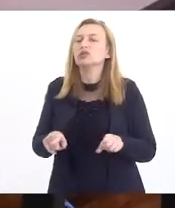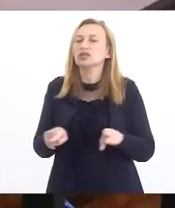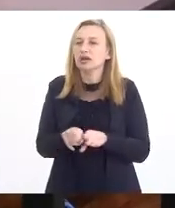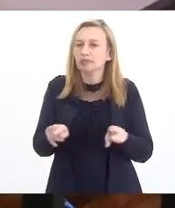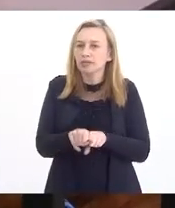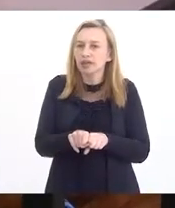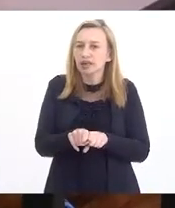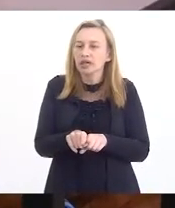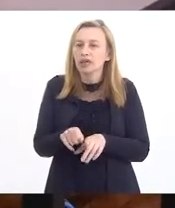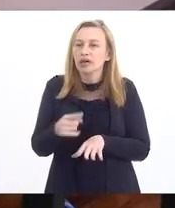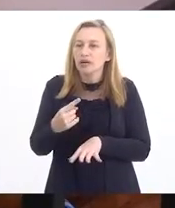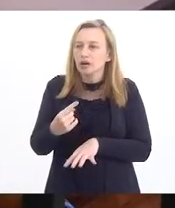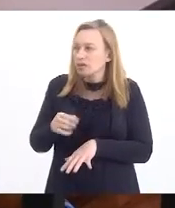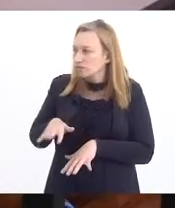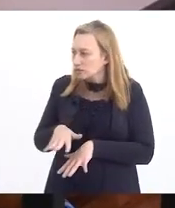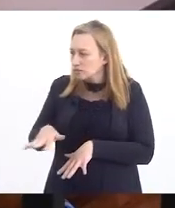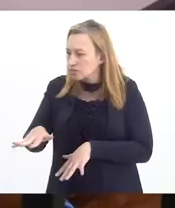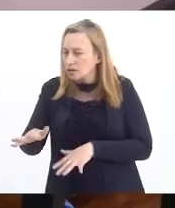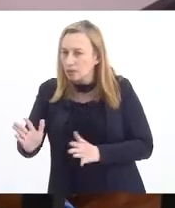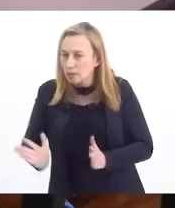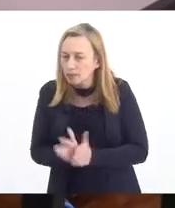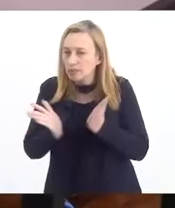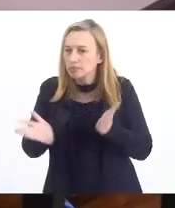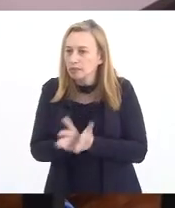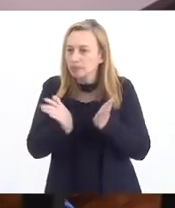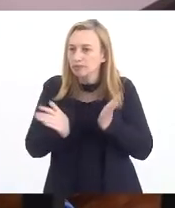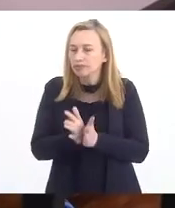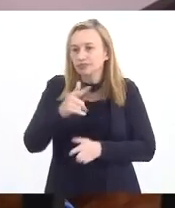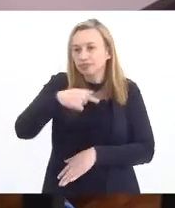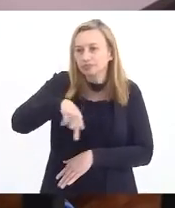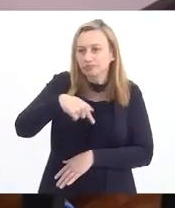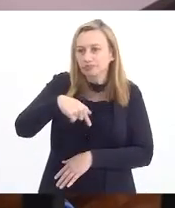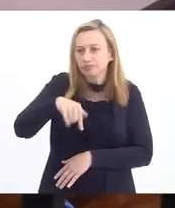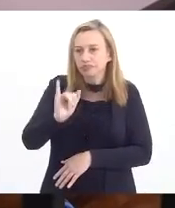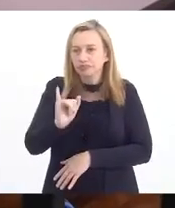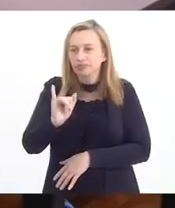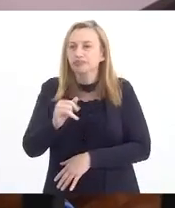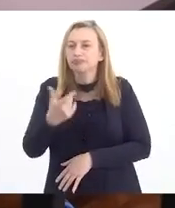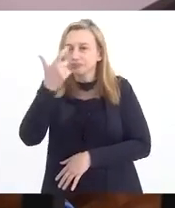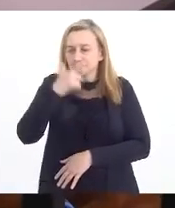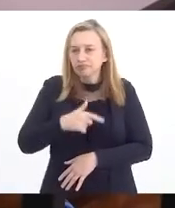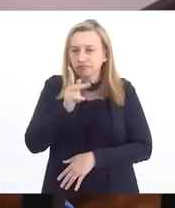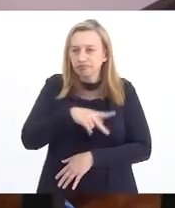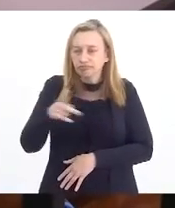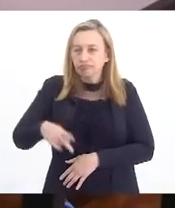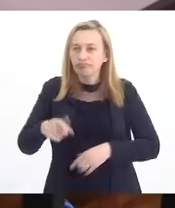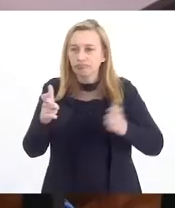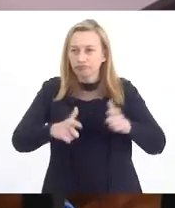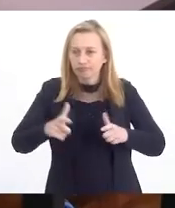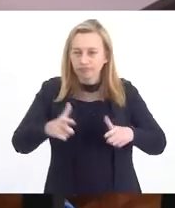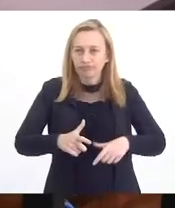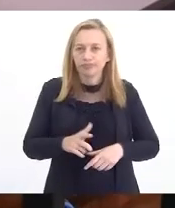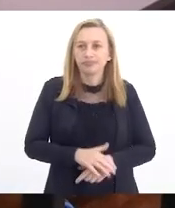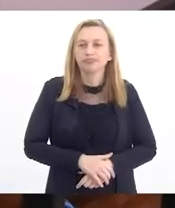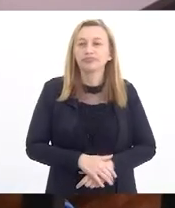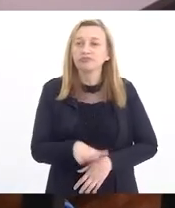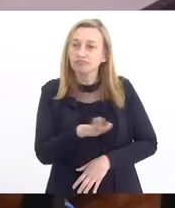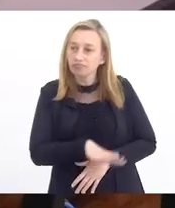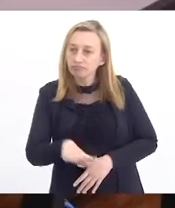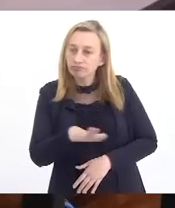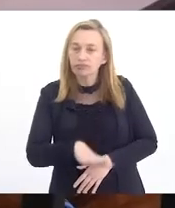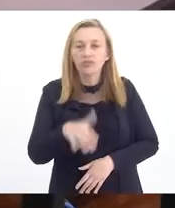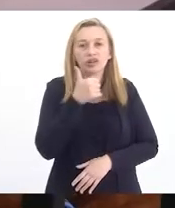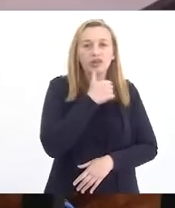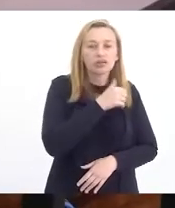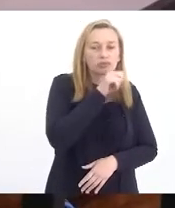das periferias mais pobres de Nova Iguaçu. Eu sou professora da região, eu lido com crianças,